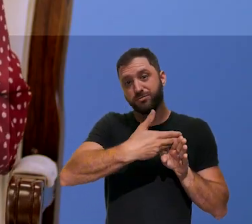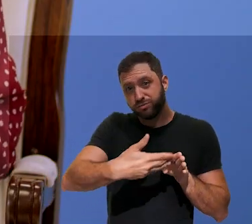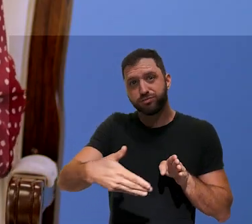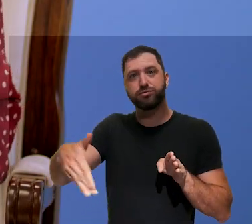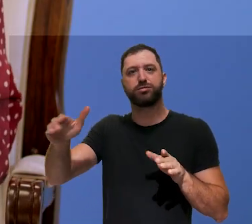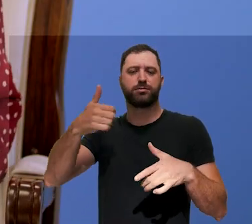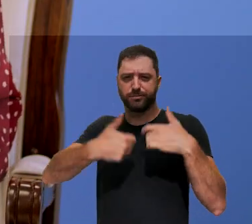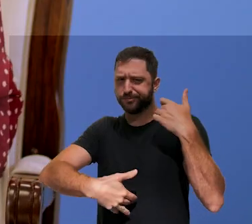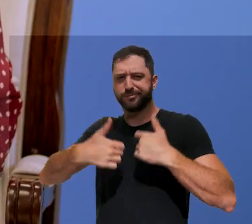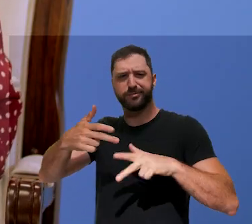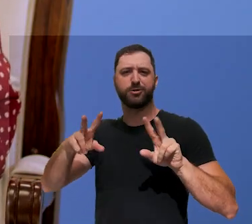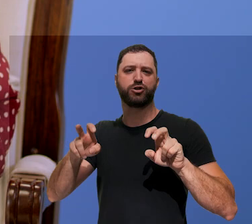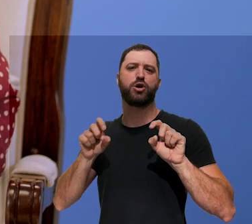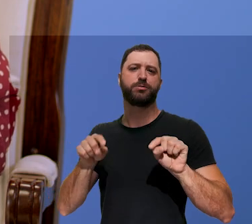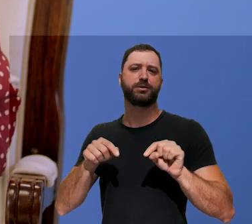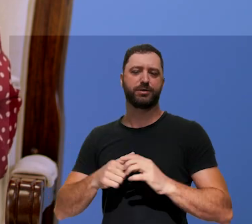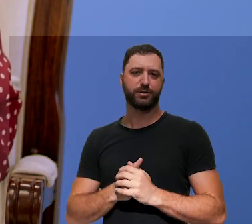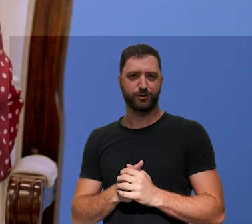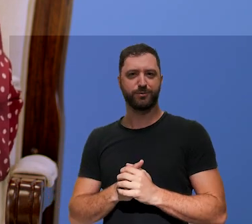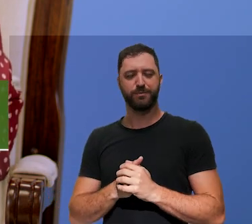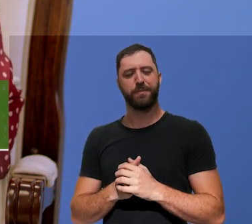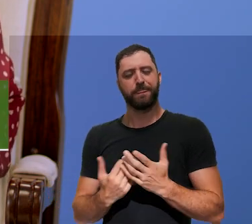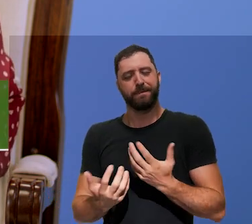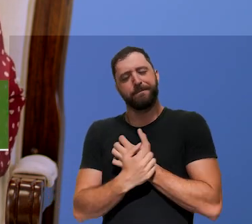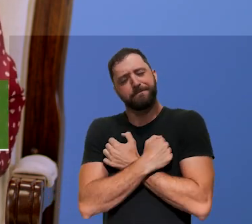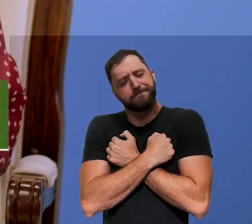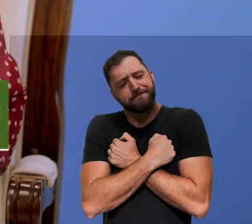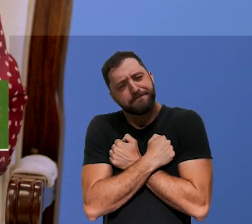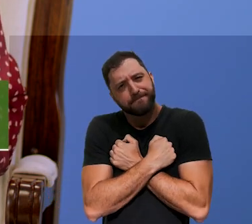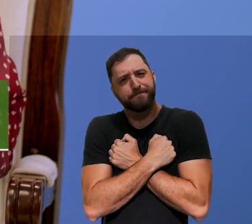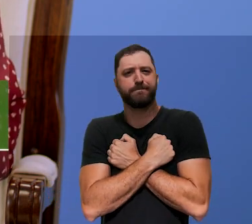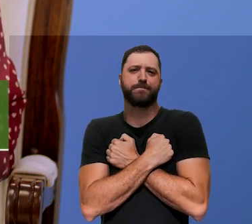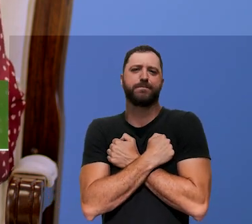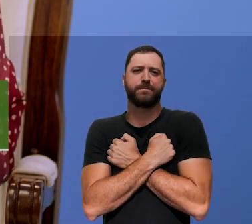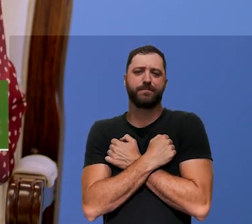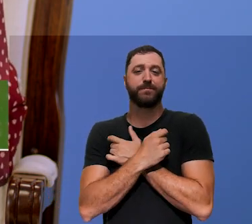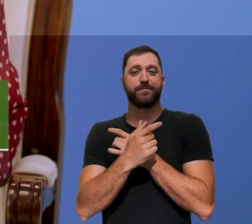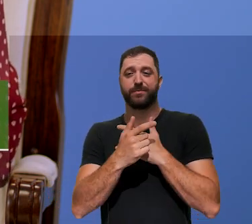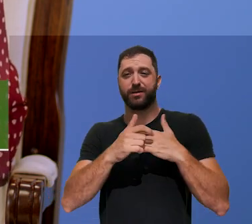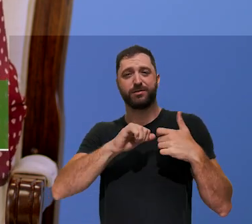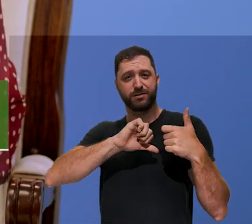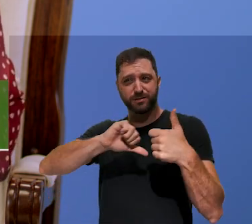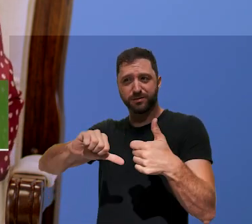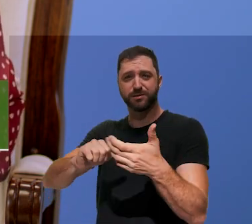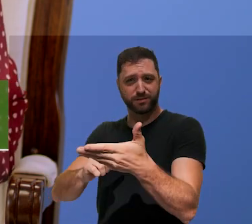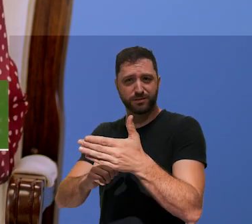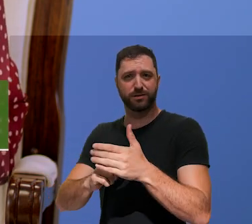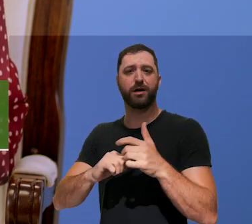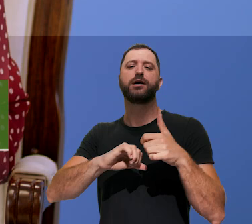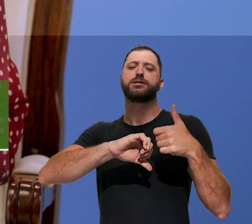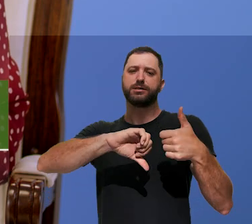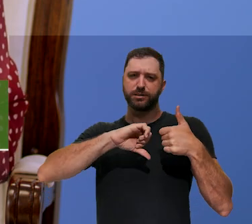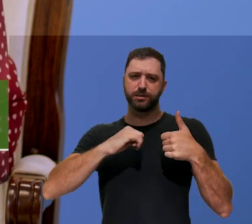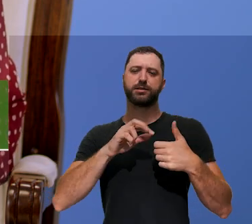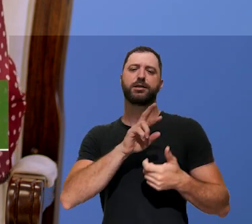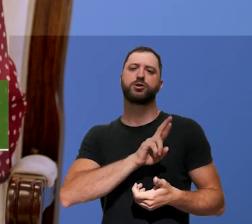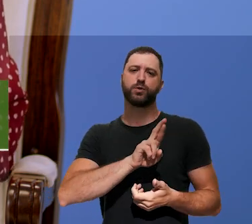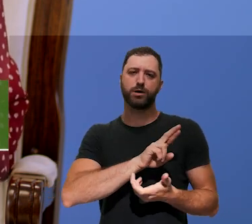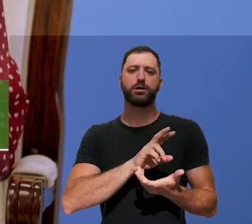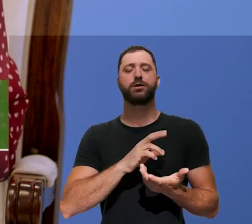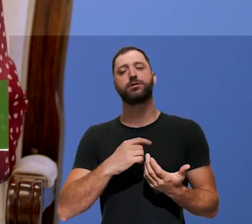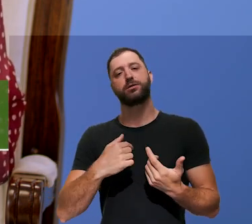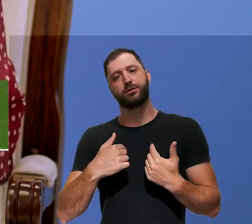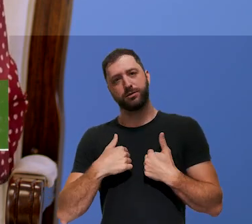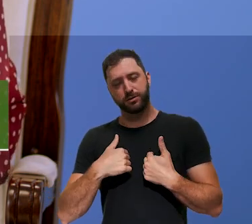falando muitas vezes sobre esse assunto, viu? Então, um grande abraço para você, gente. Siga o doutor, siga o programa Ressoar,